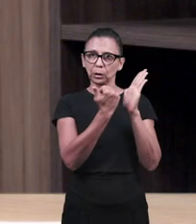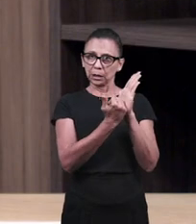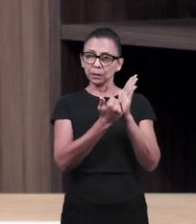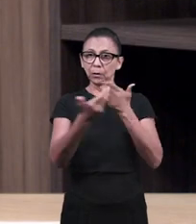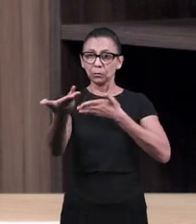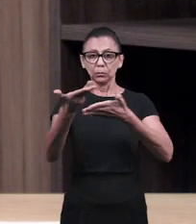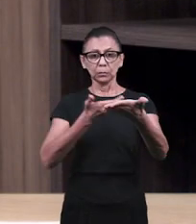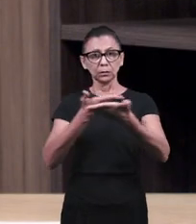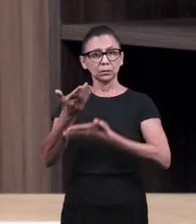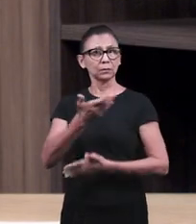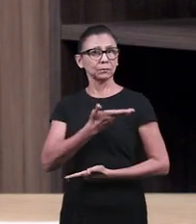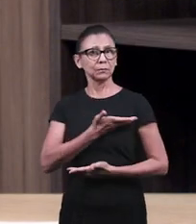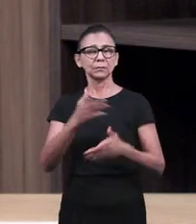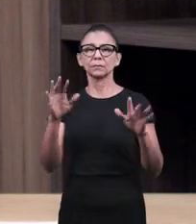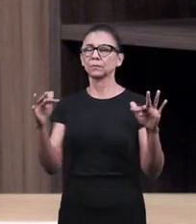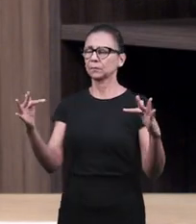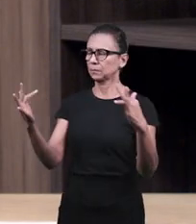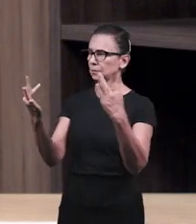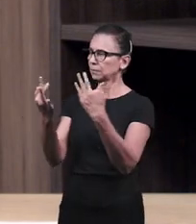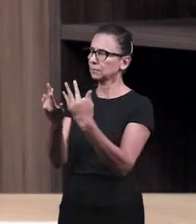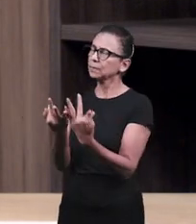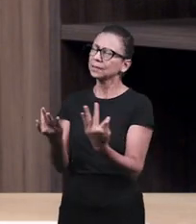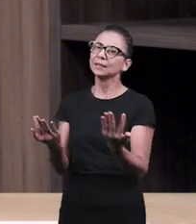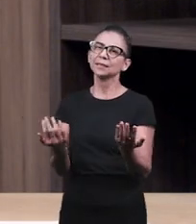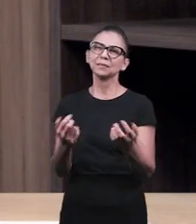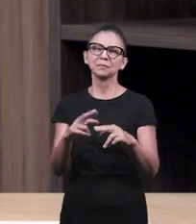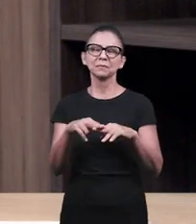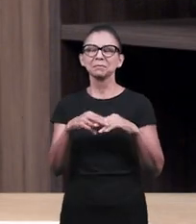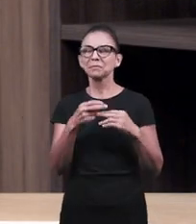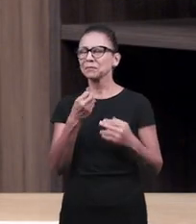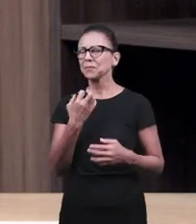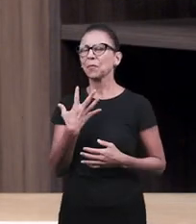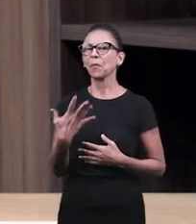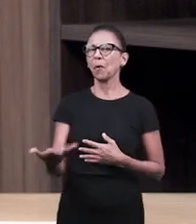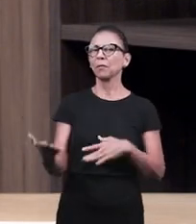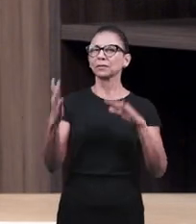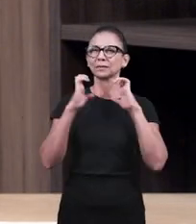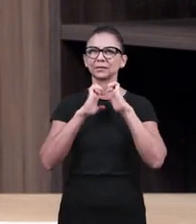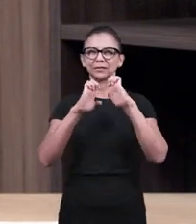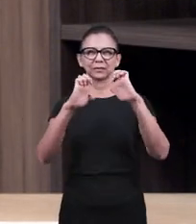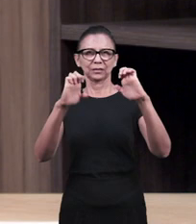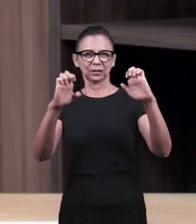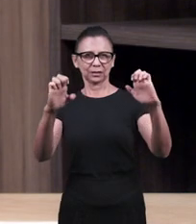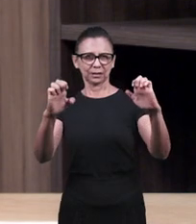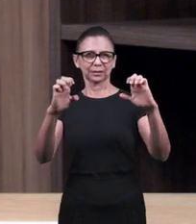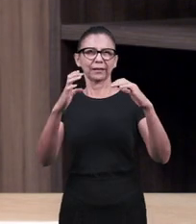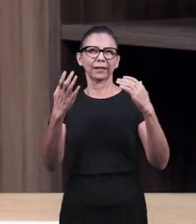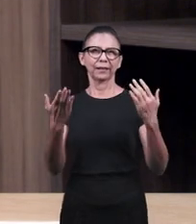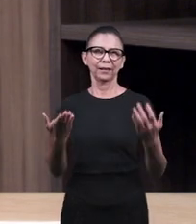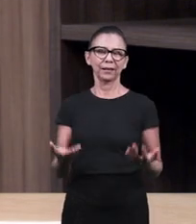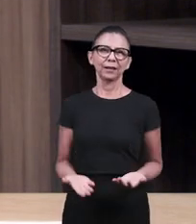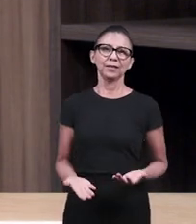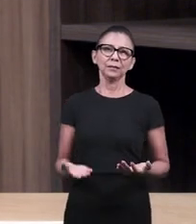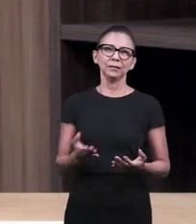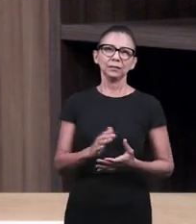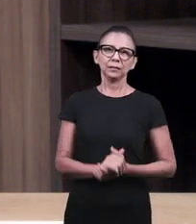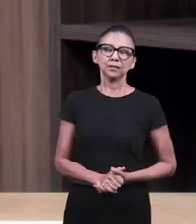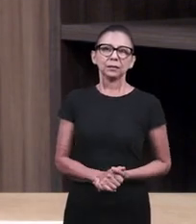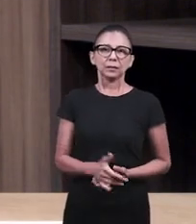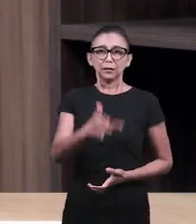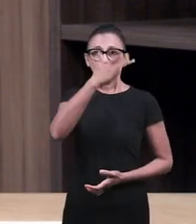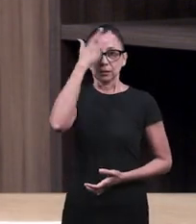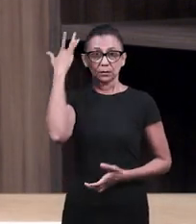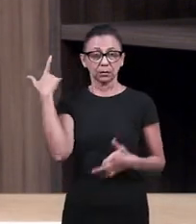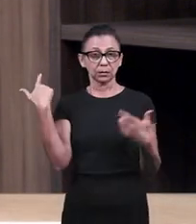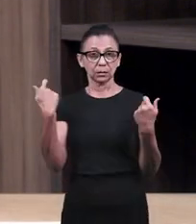outras com seus amigos, seus parentes. É uma forma muito boa de você evangelizar, de você fazer com que